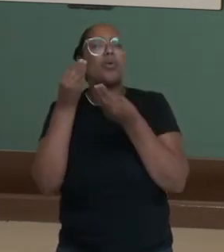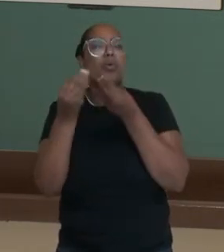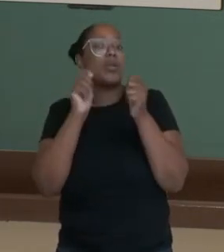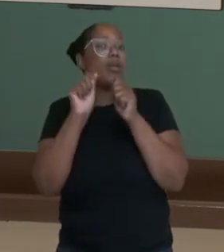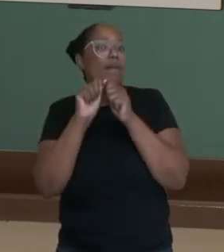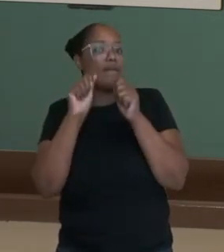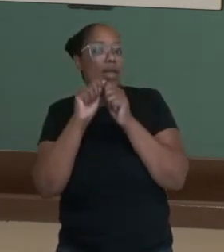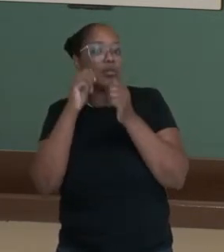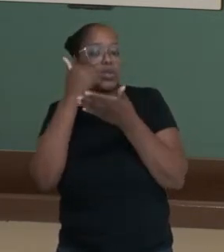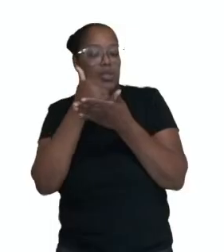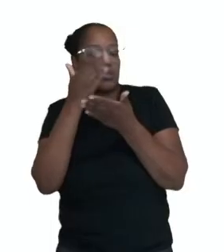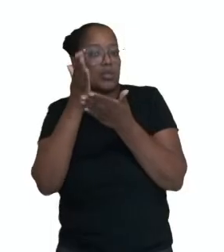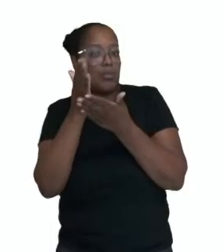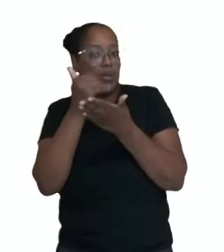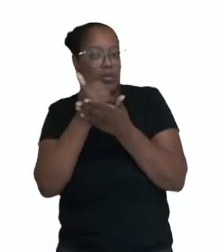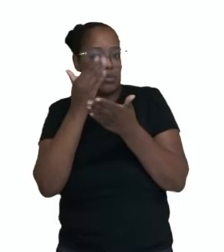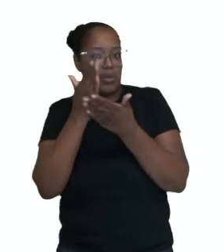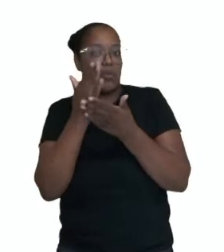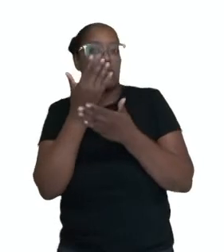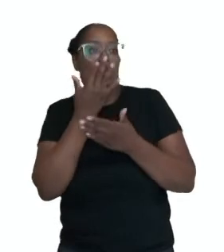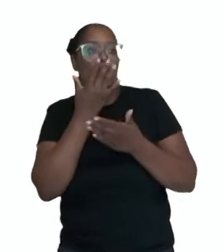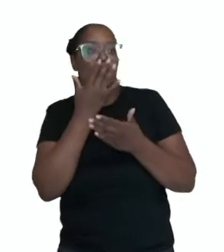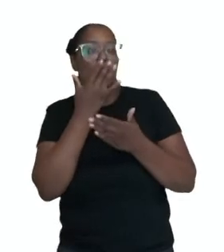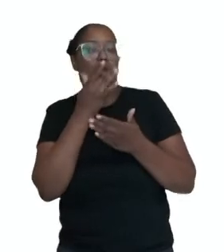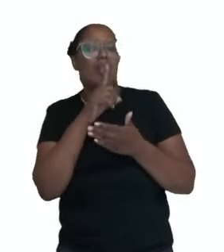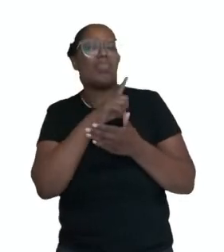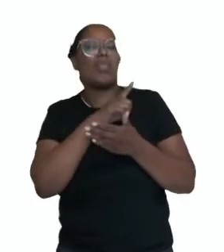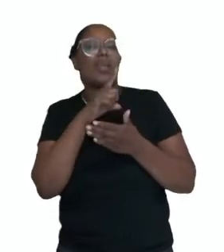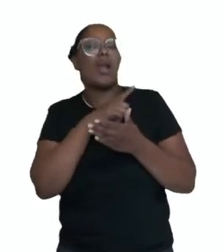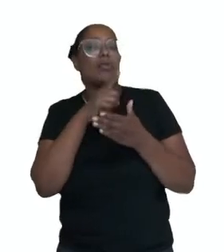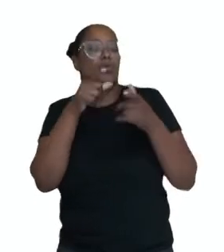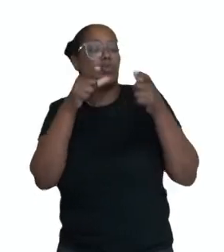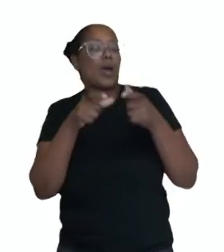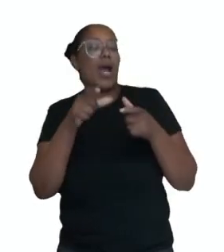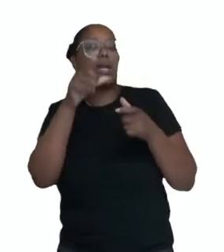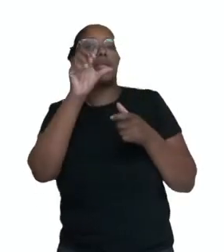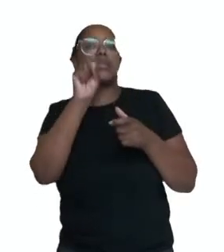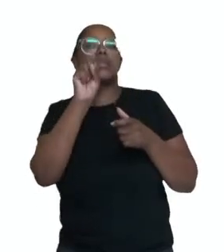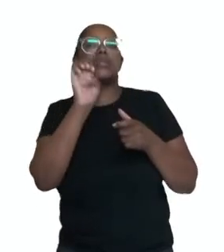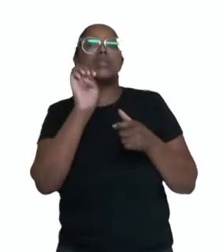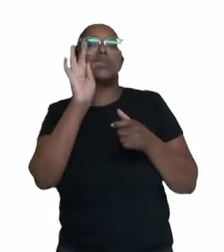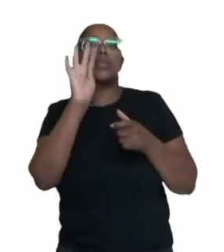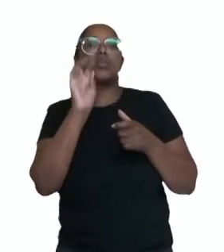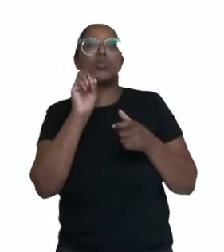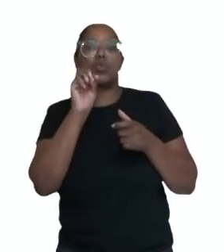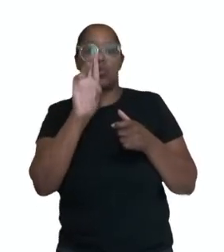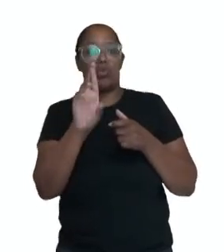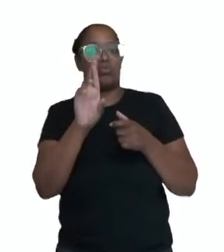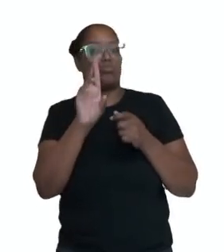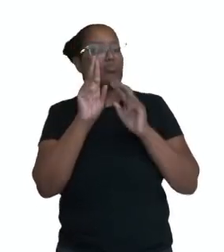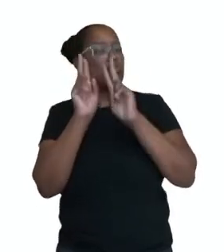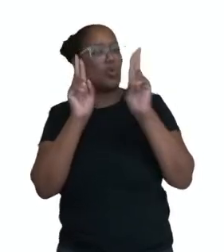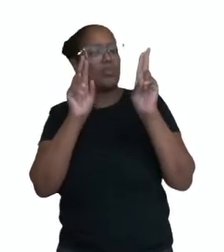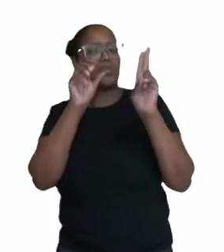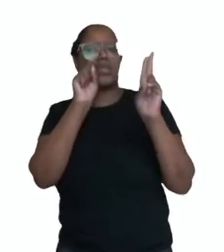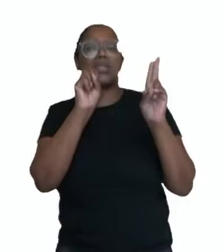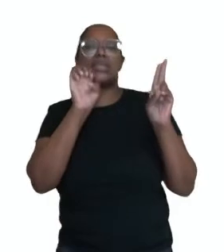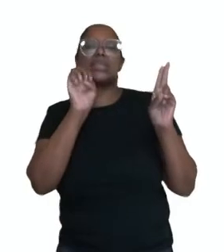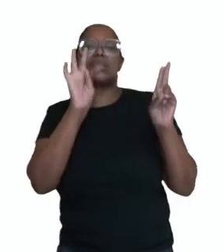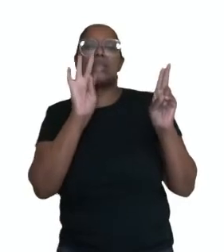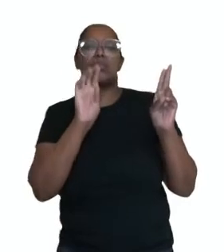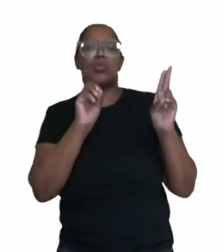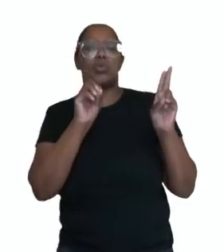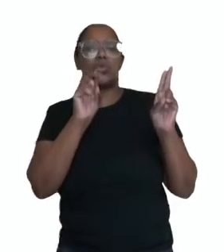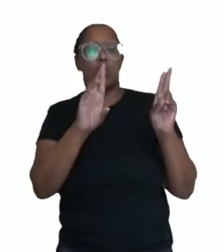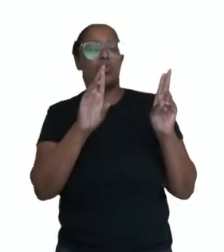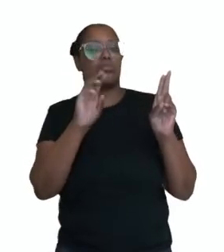fatia? Essas fatias são chamados de setores circulares. O setor completo